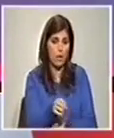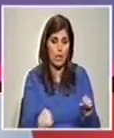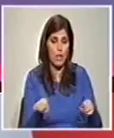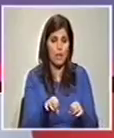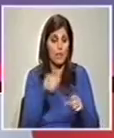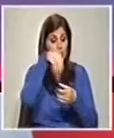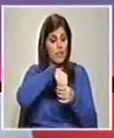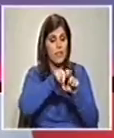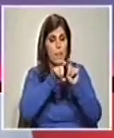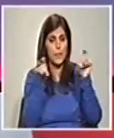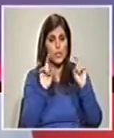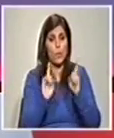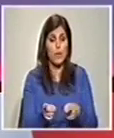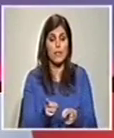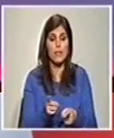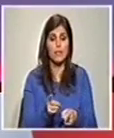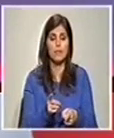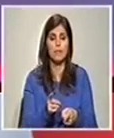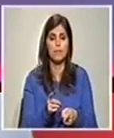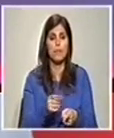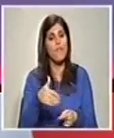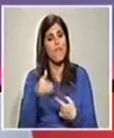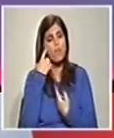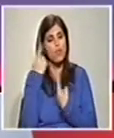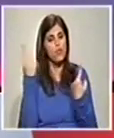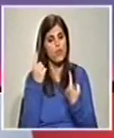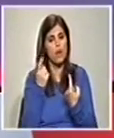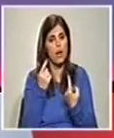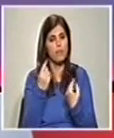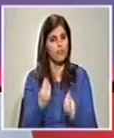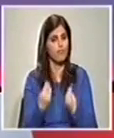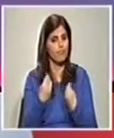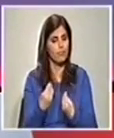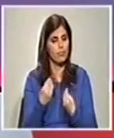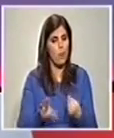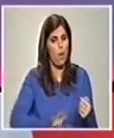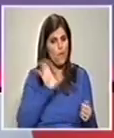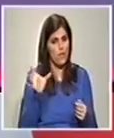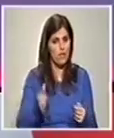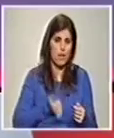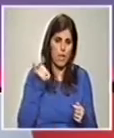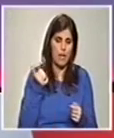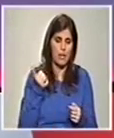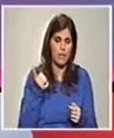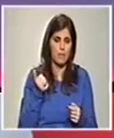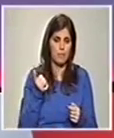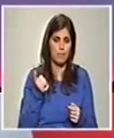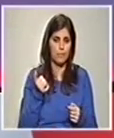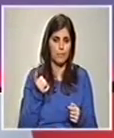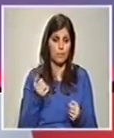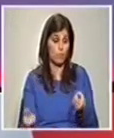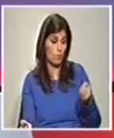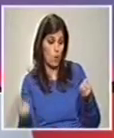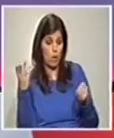empresas começa-se no vamos mostrar que somos bons para que confiem mais em nós. Nenhuma das duas origens